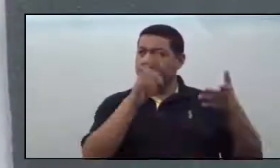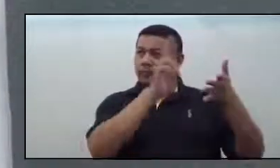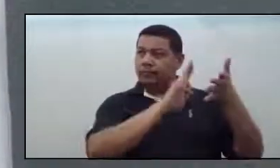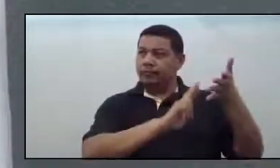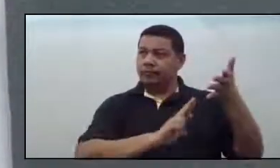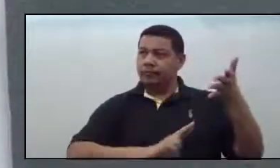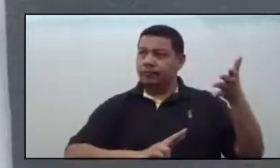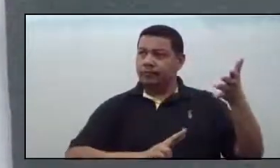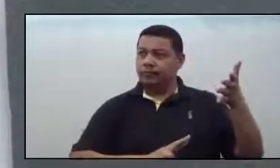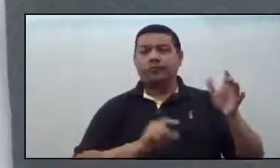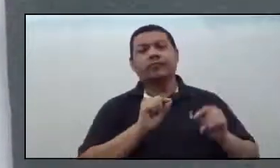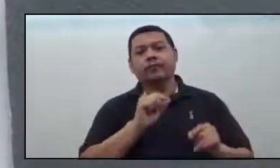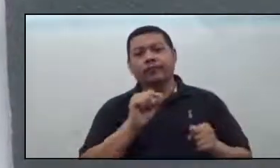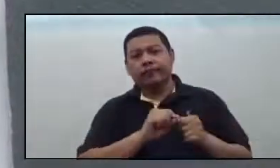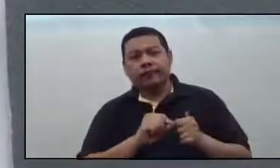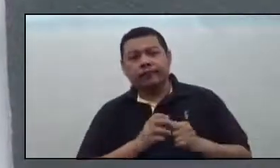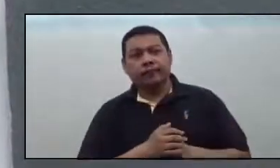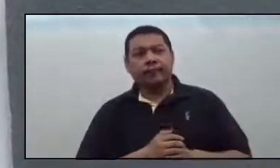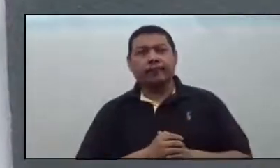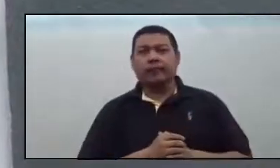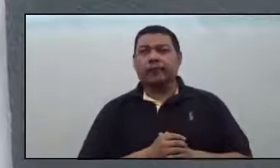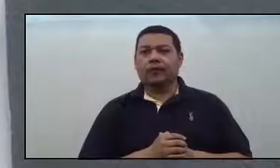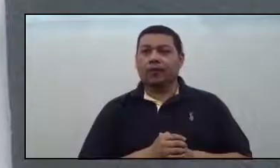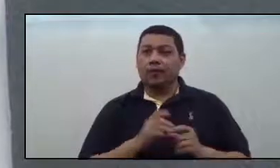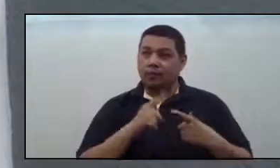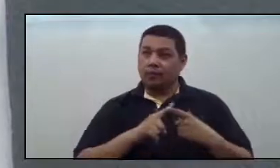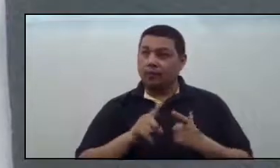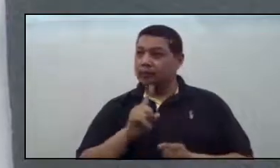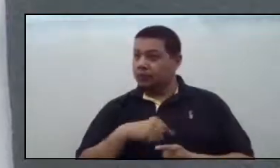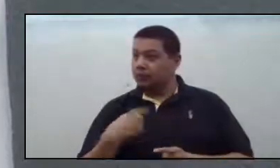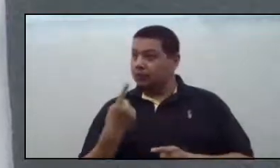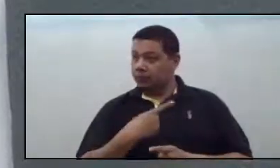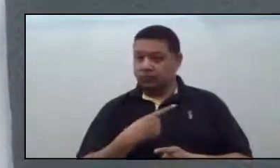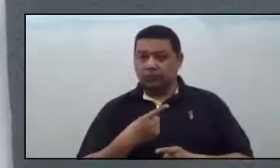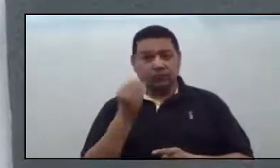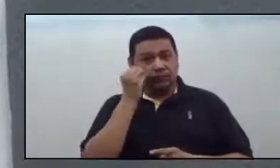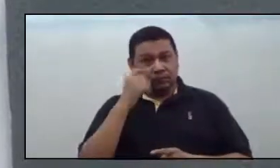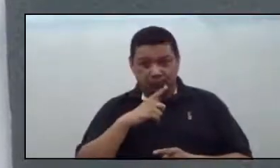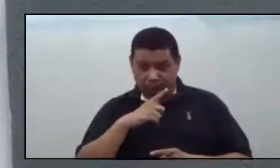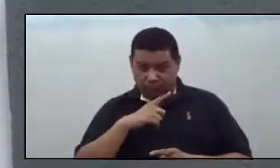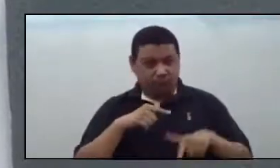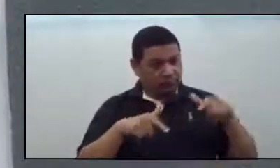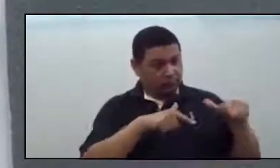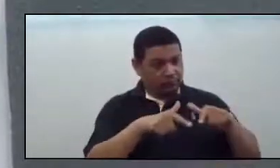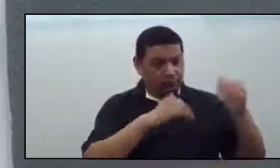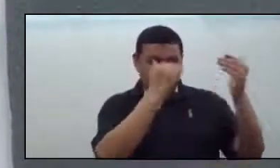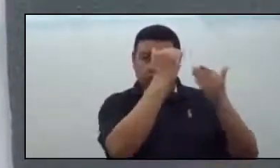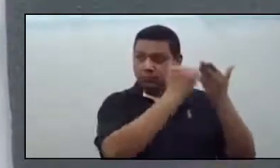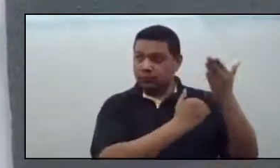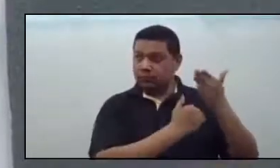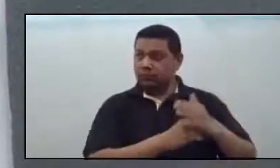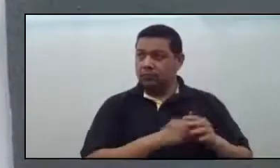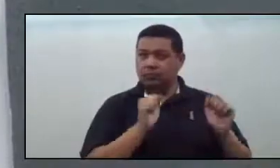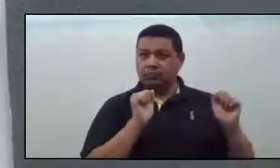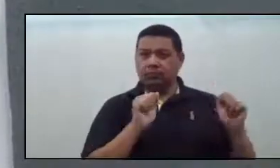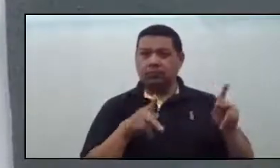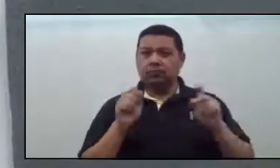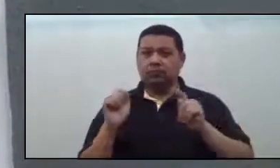que vem sendo executado, Isaílton, para que a gente possa acompanhar o trabalho de vocês. Ok?